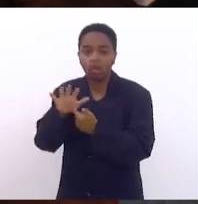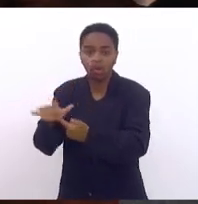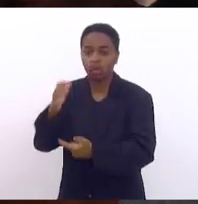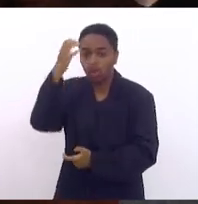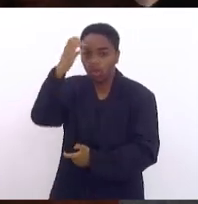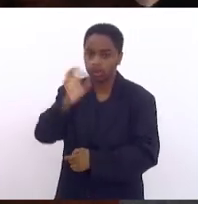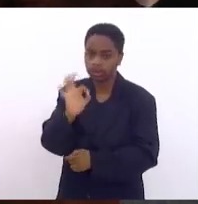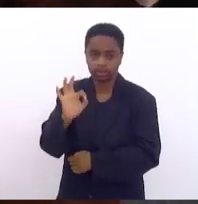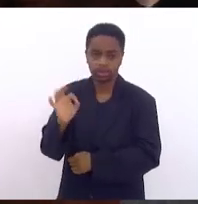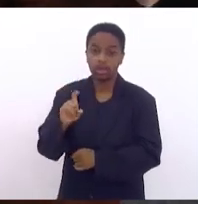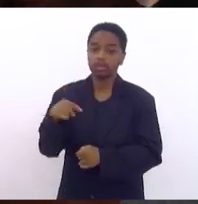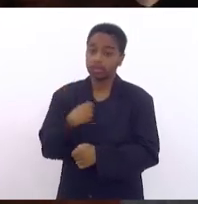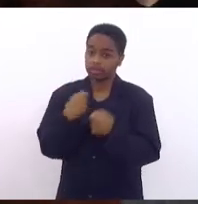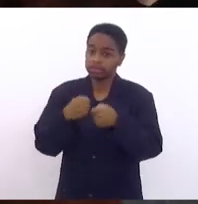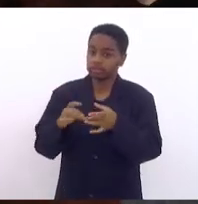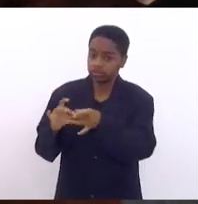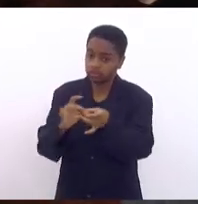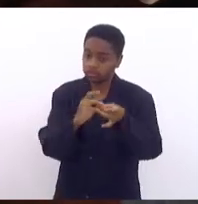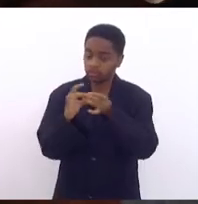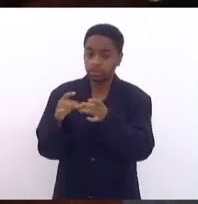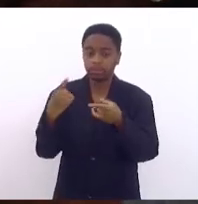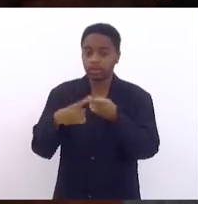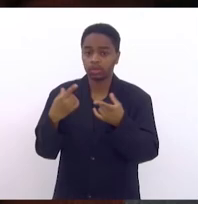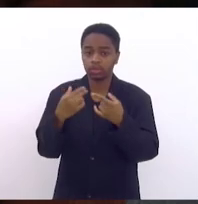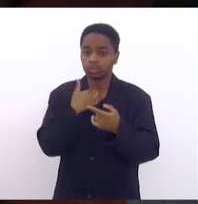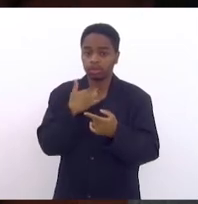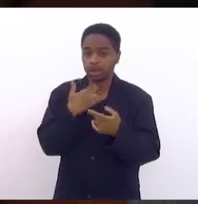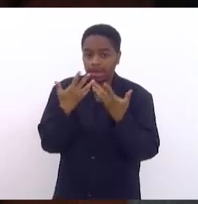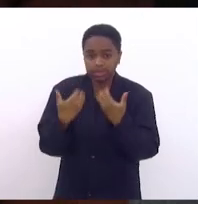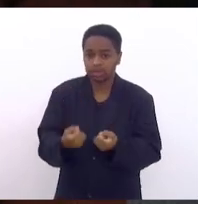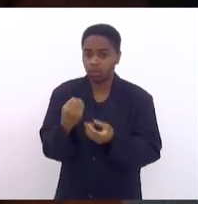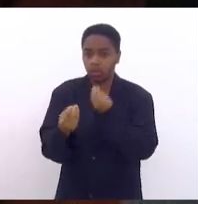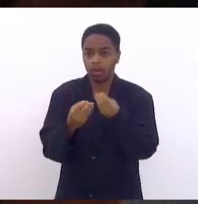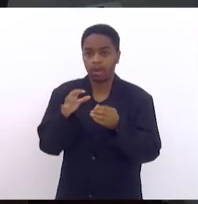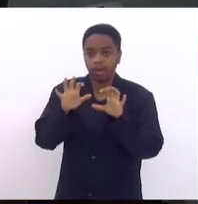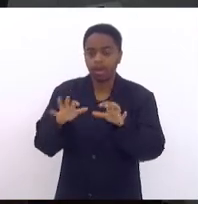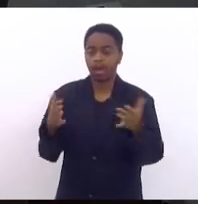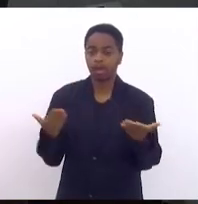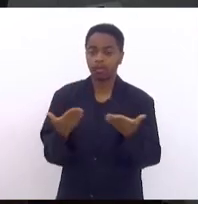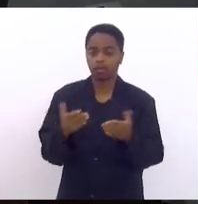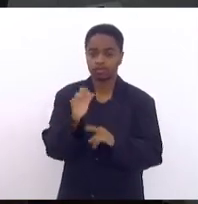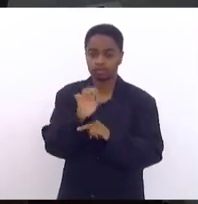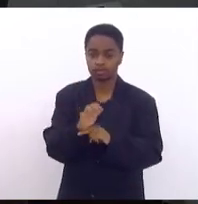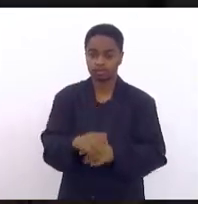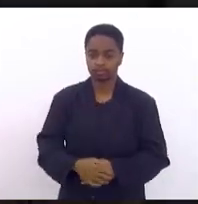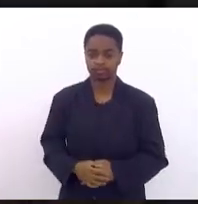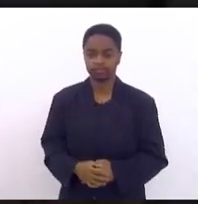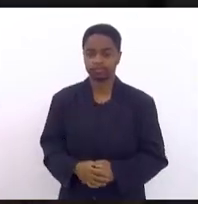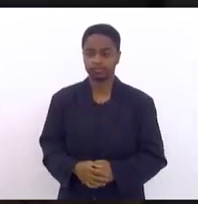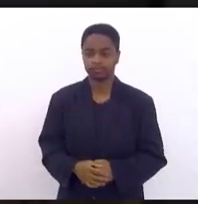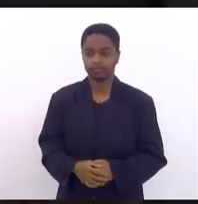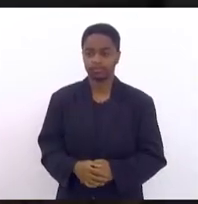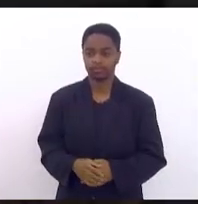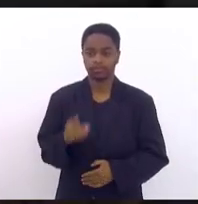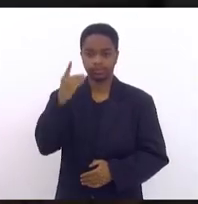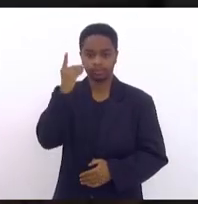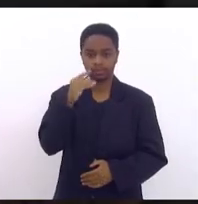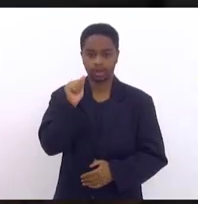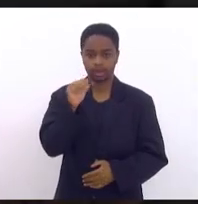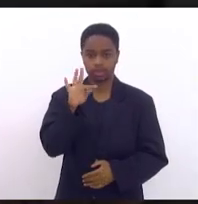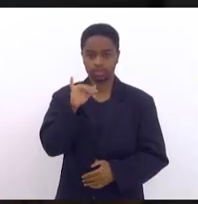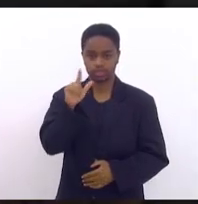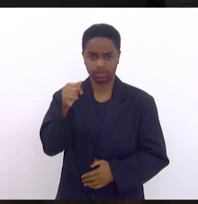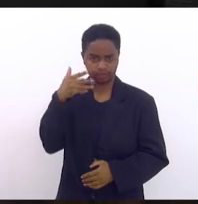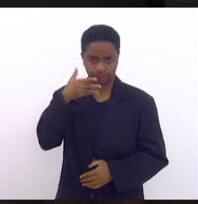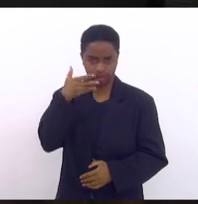essa degradação inaceitável da situação do nosso Estado. Não. Deputado Átila, vai usar a palavra?